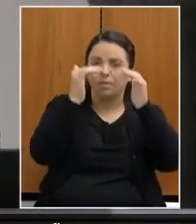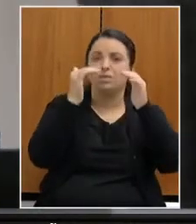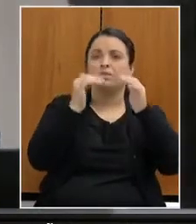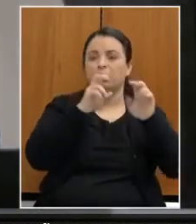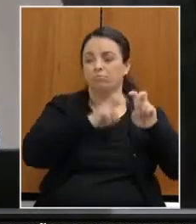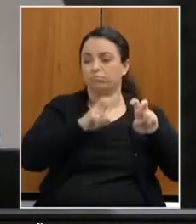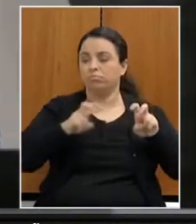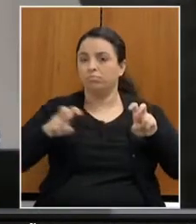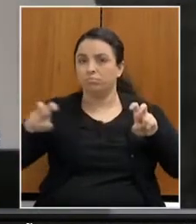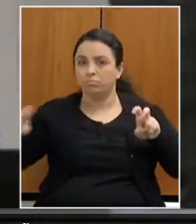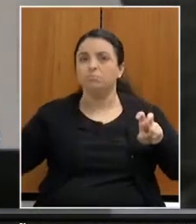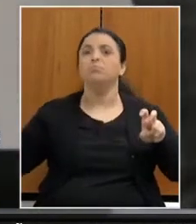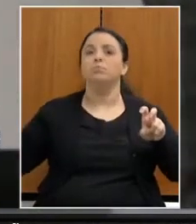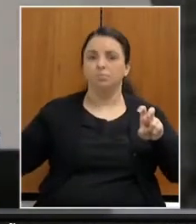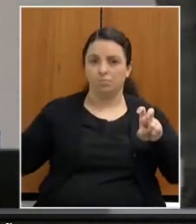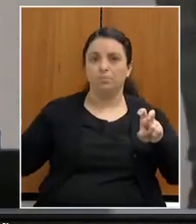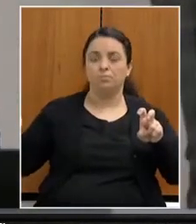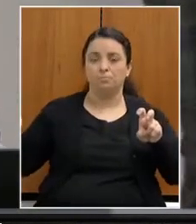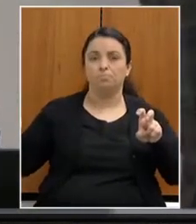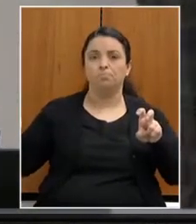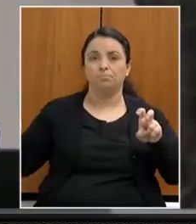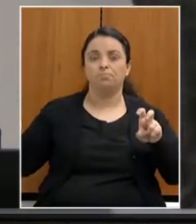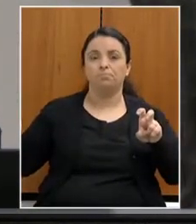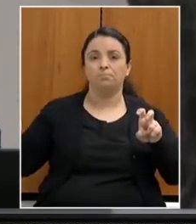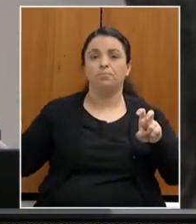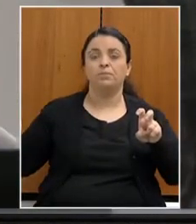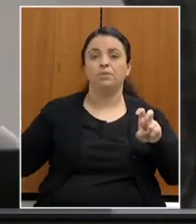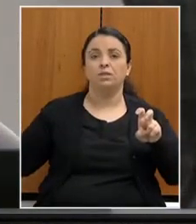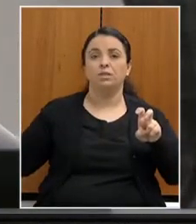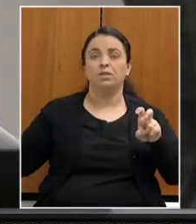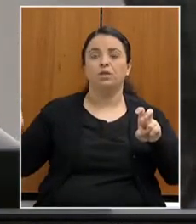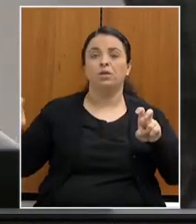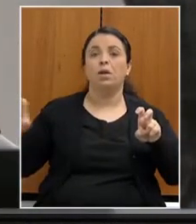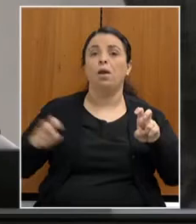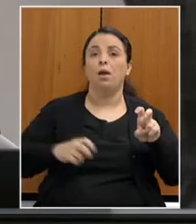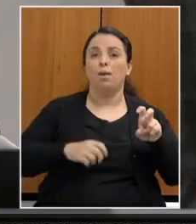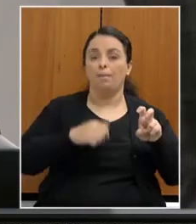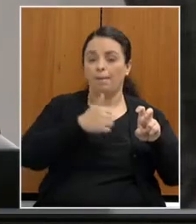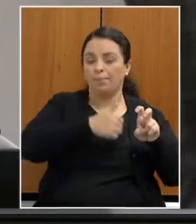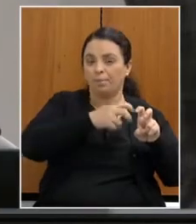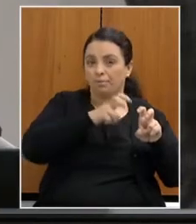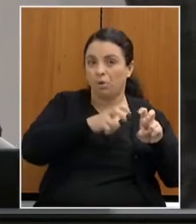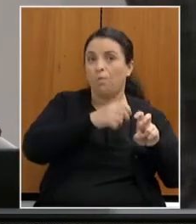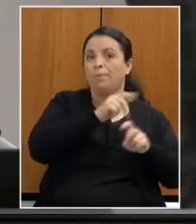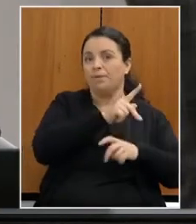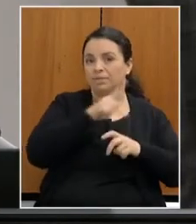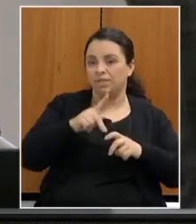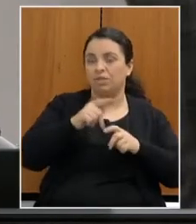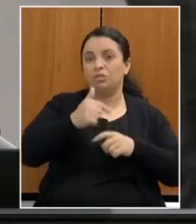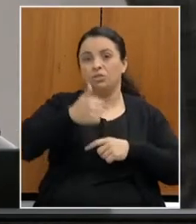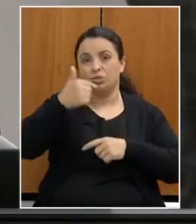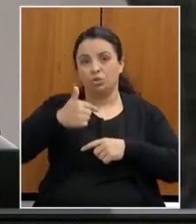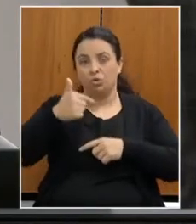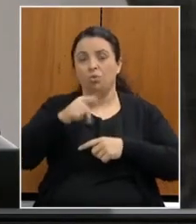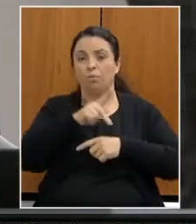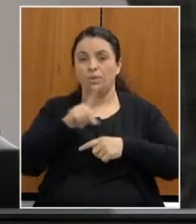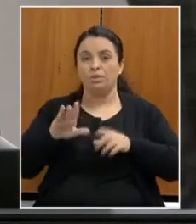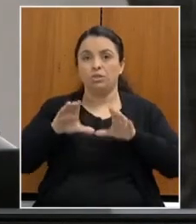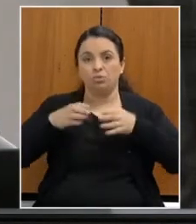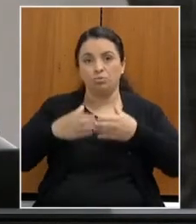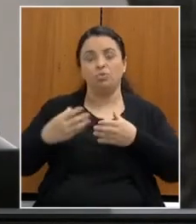nº 2.711, de 2019, na seguinte ordem. Presidente da reunião, presidente das comissões